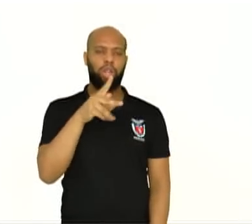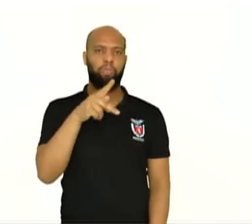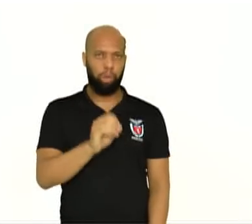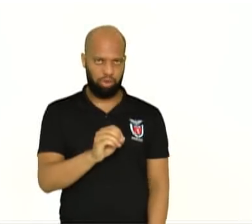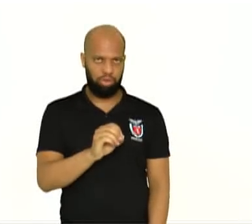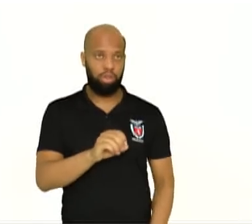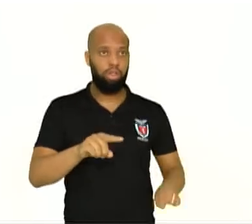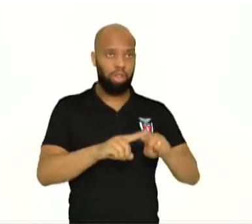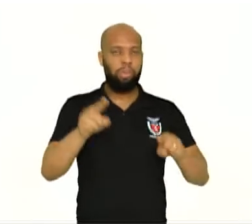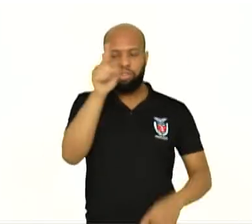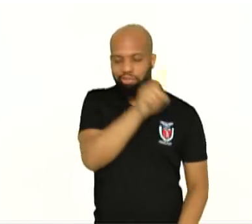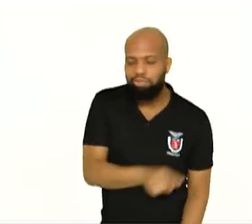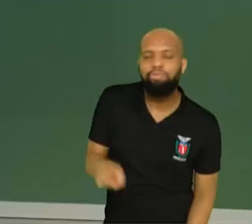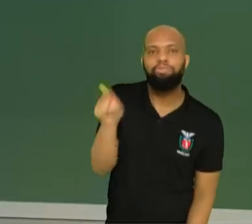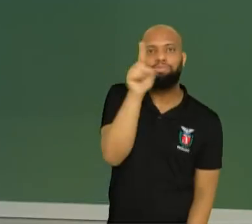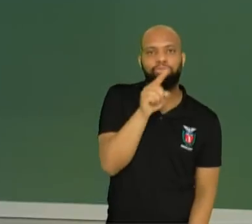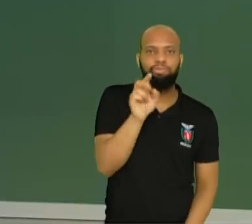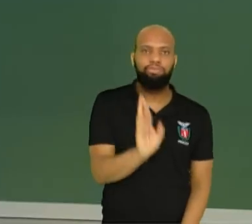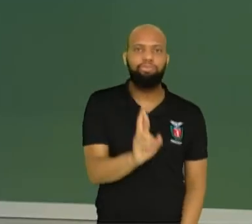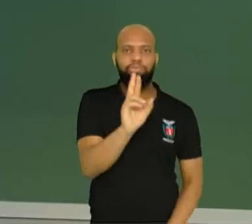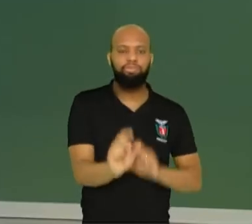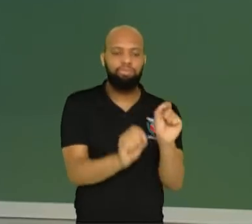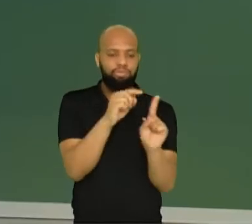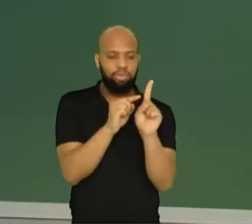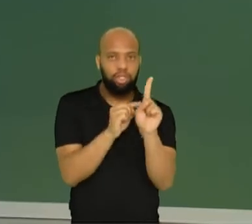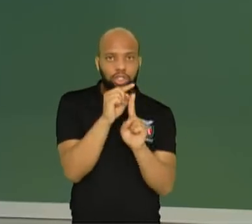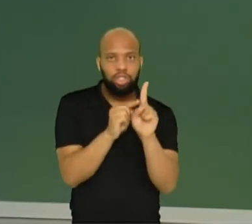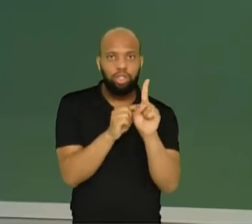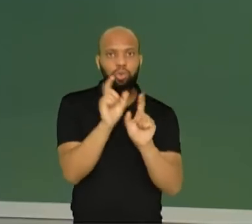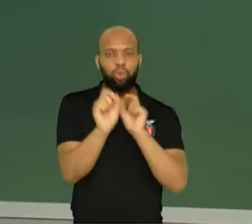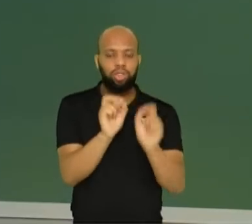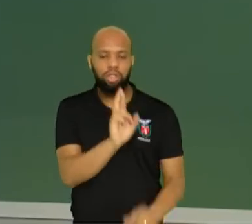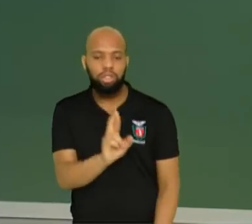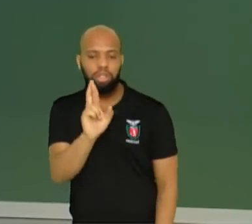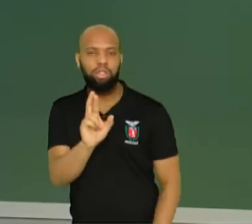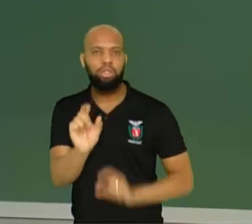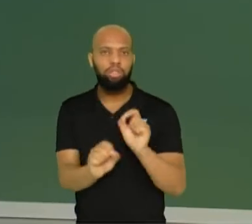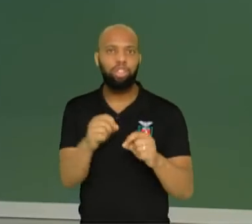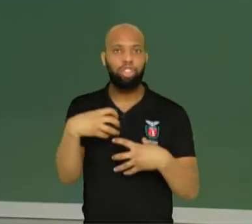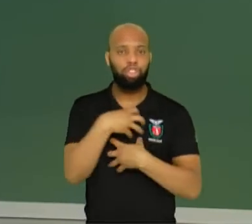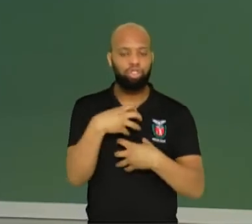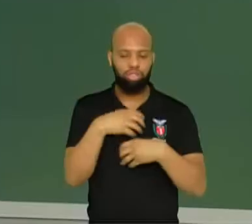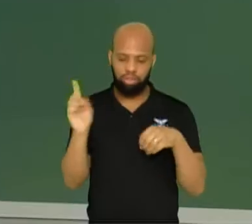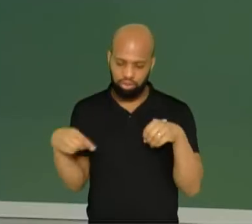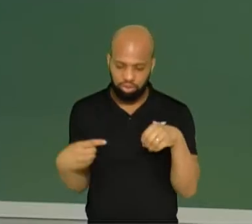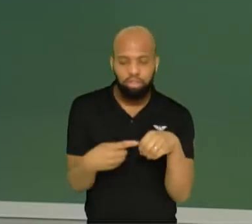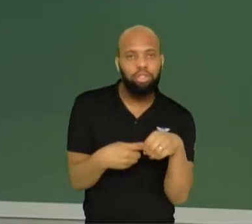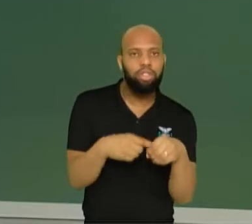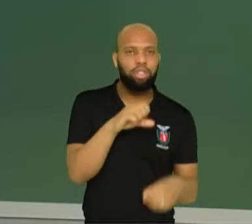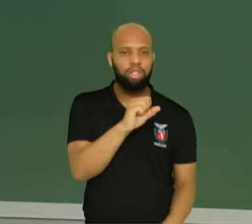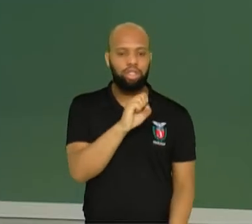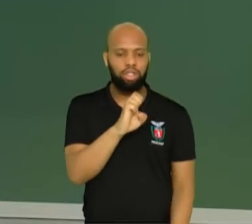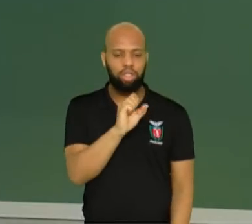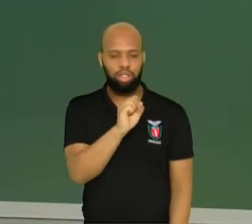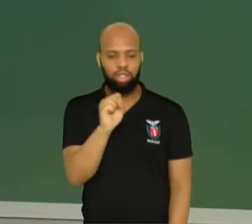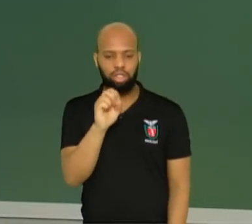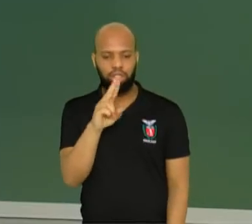esse ciclo aqui representa um tipo de reprodução que é sexuada, diferente da